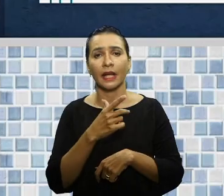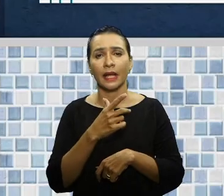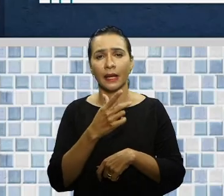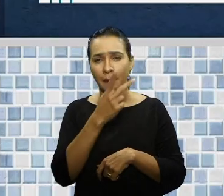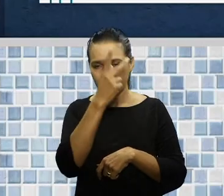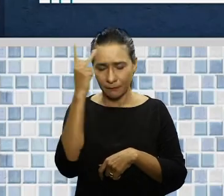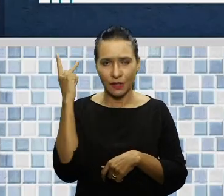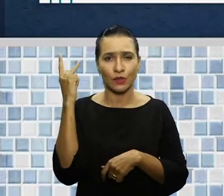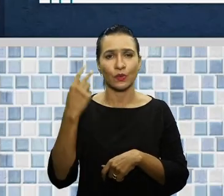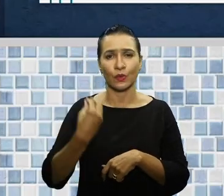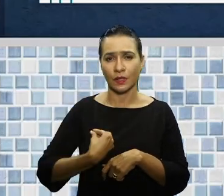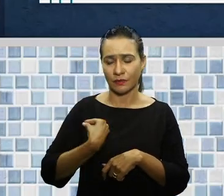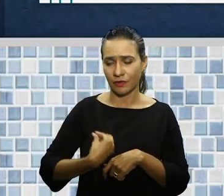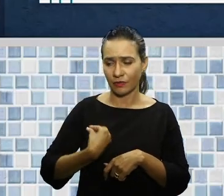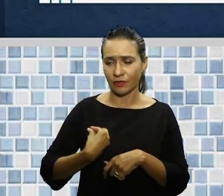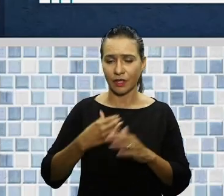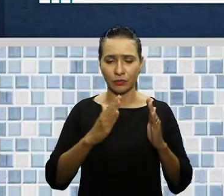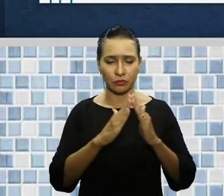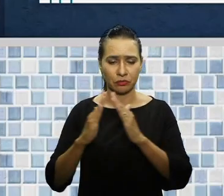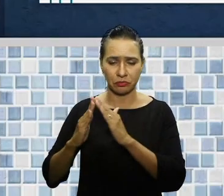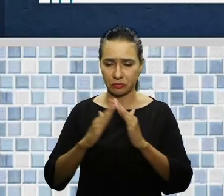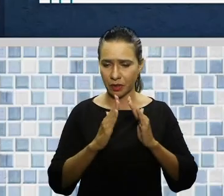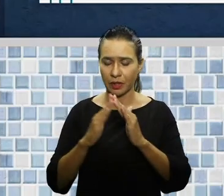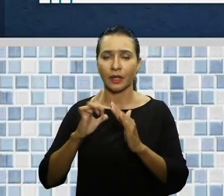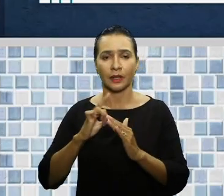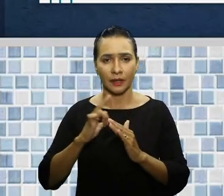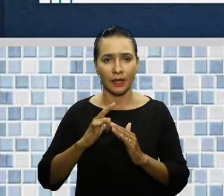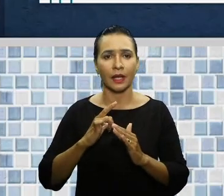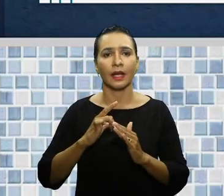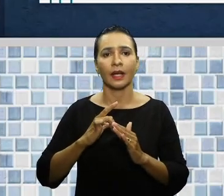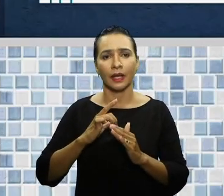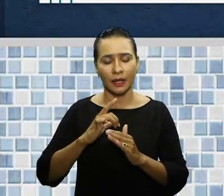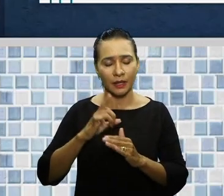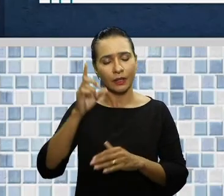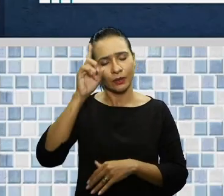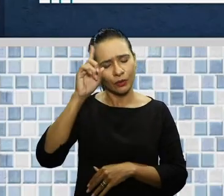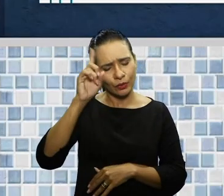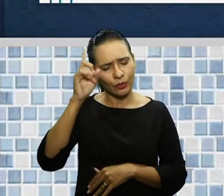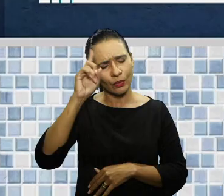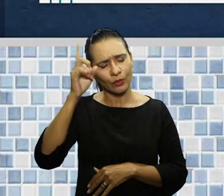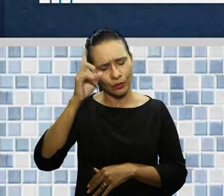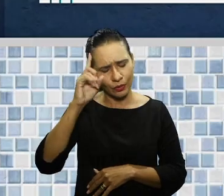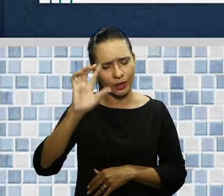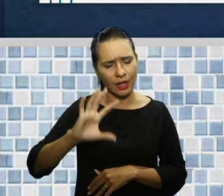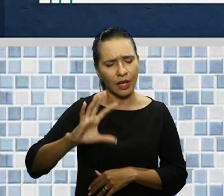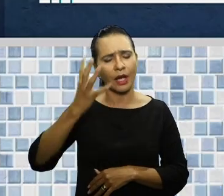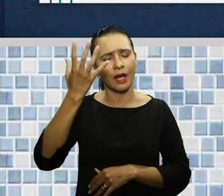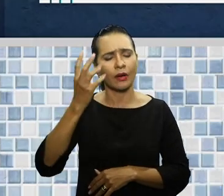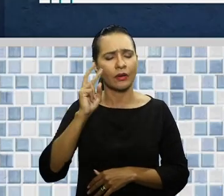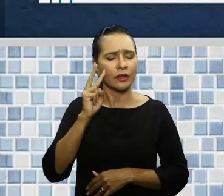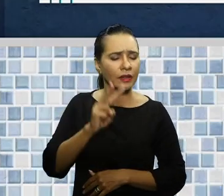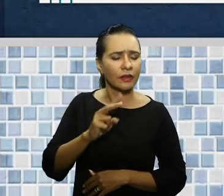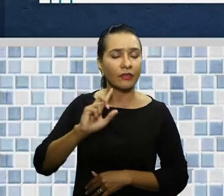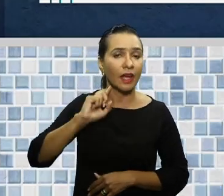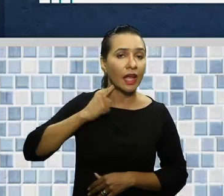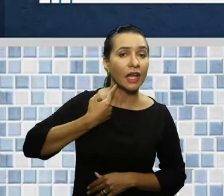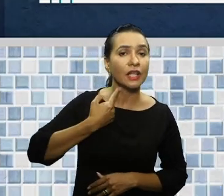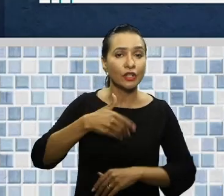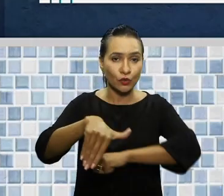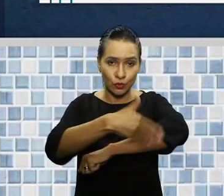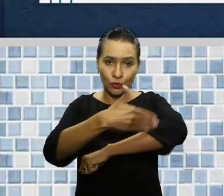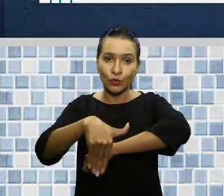grande e eventualmente a gente vê lixo jogado nas ruas, sim. Apesar de ter uma coleta, pelo menos na